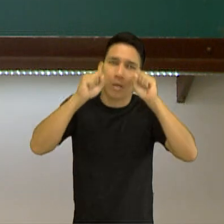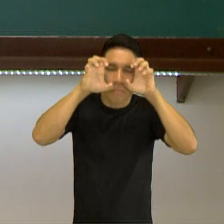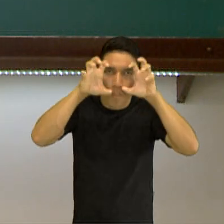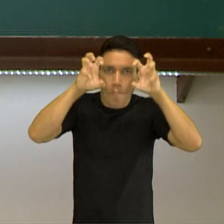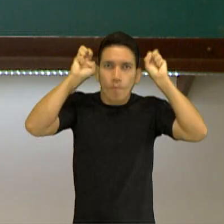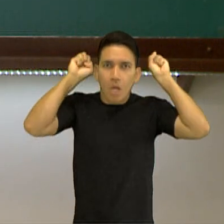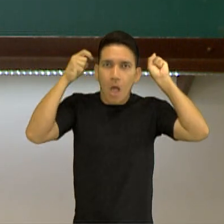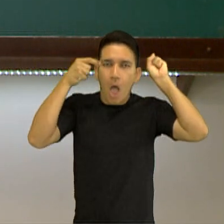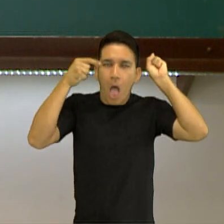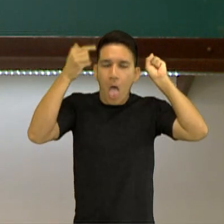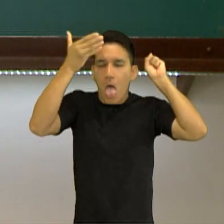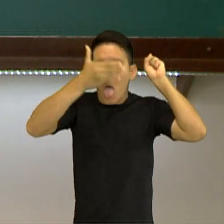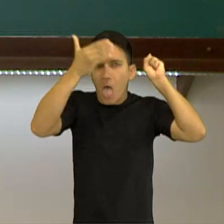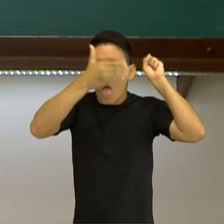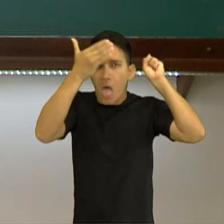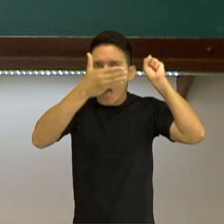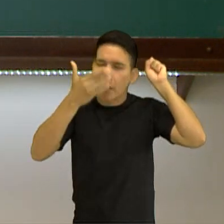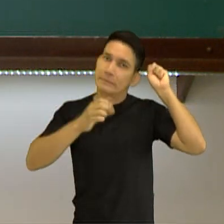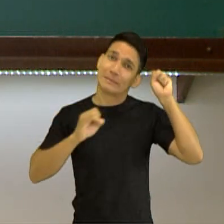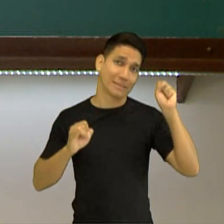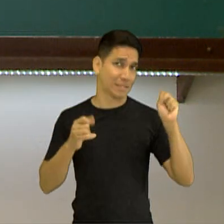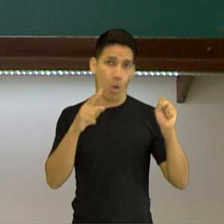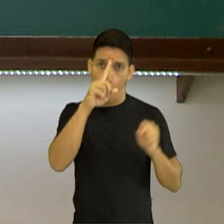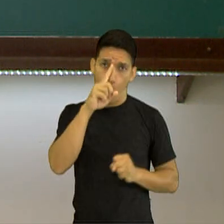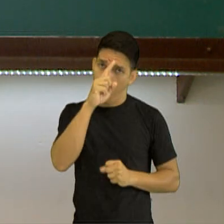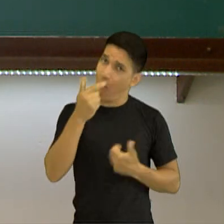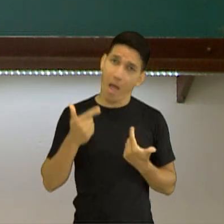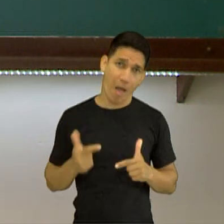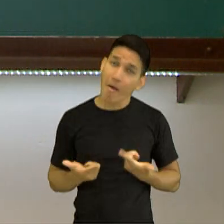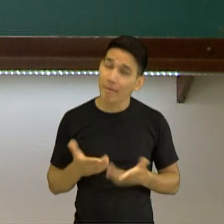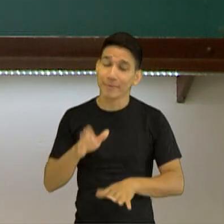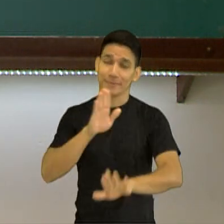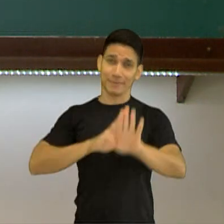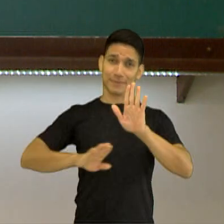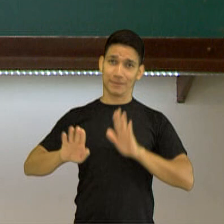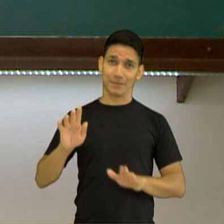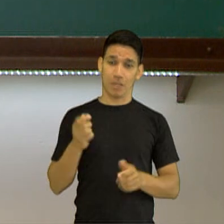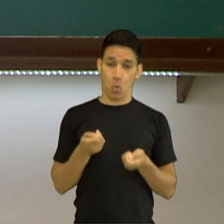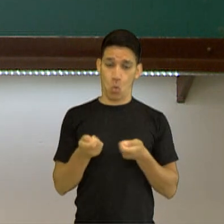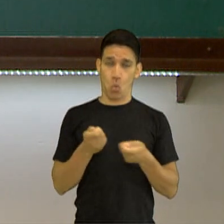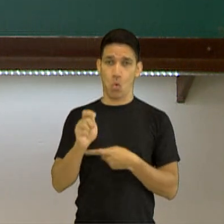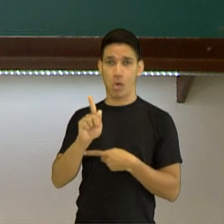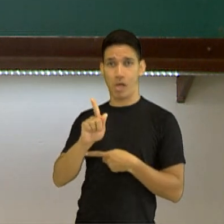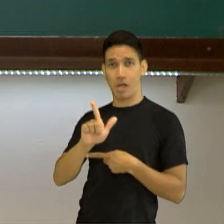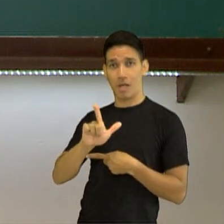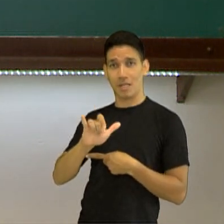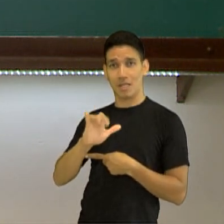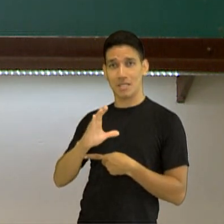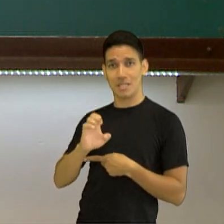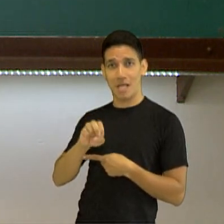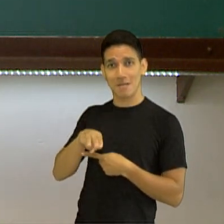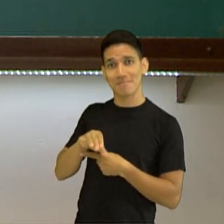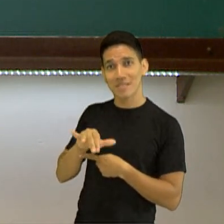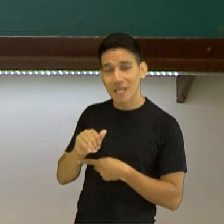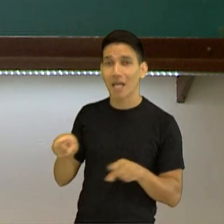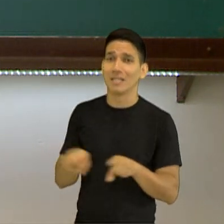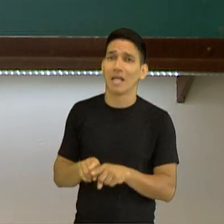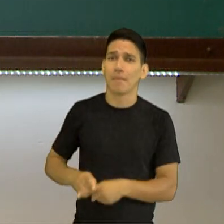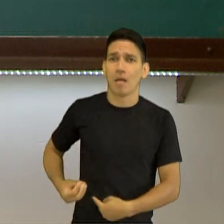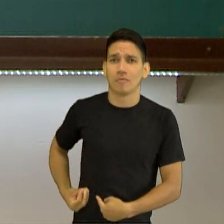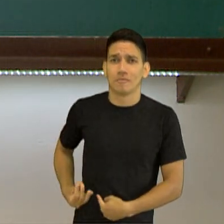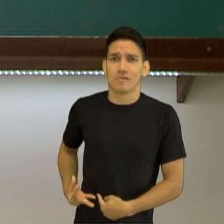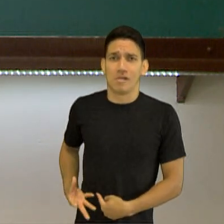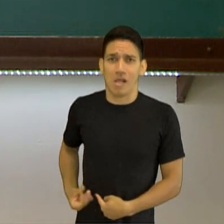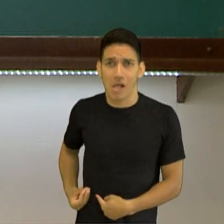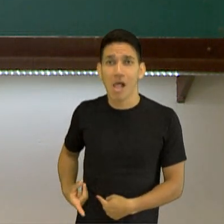se não tomar o cuidado com o controle da glicemia, doenças nos rins e até mesmo